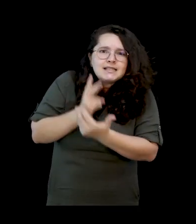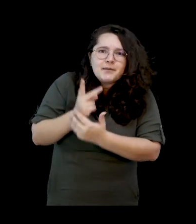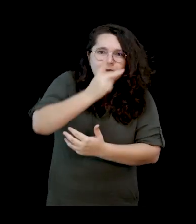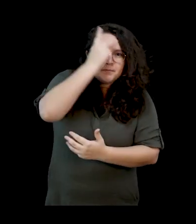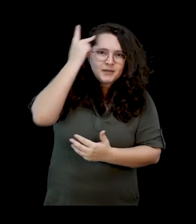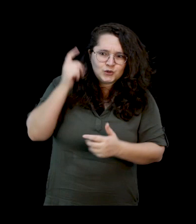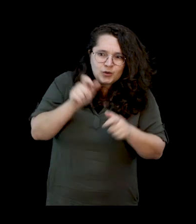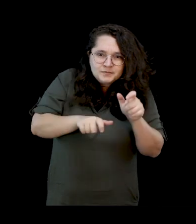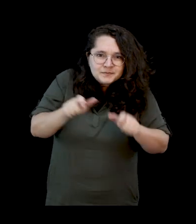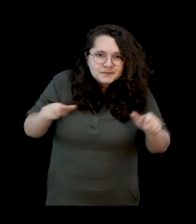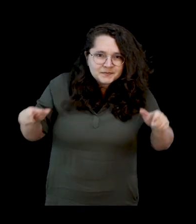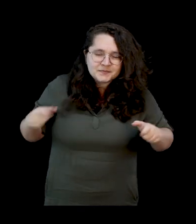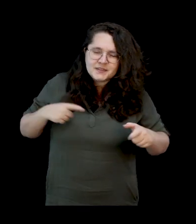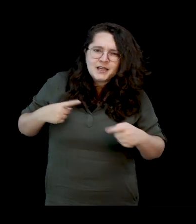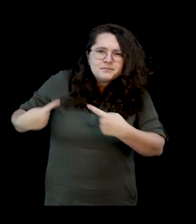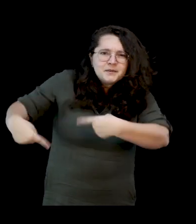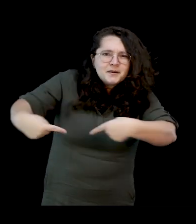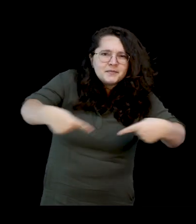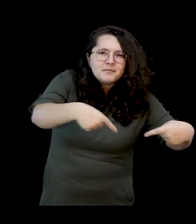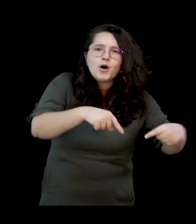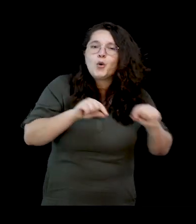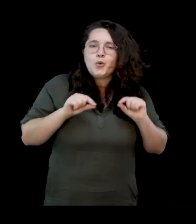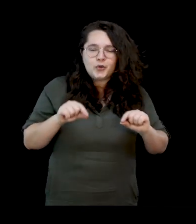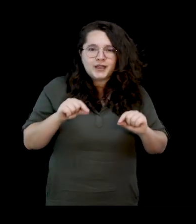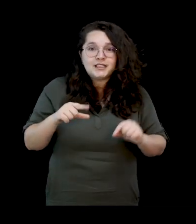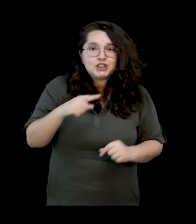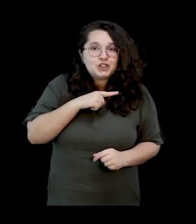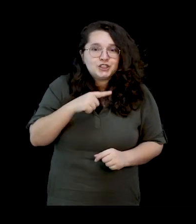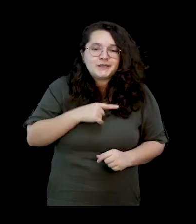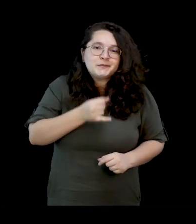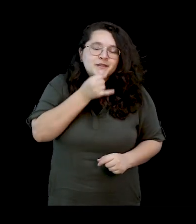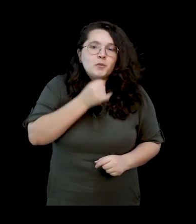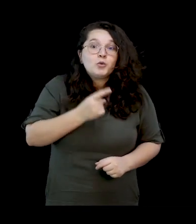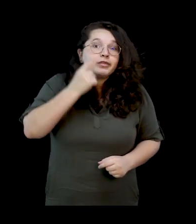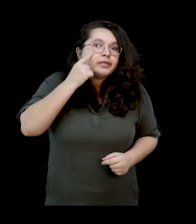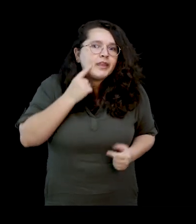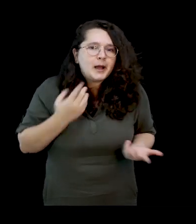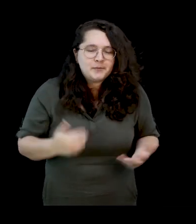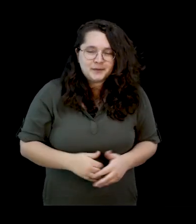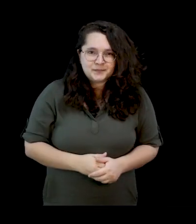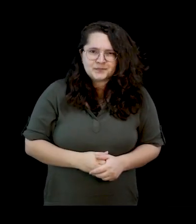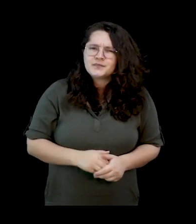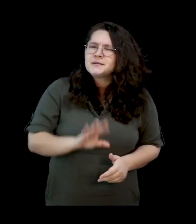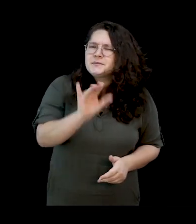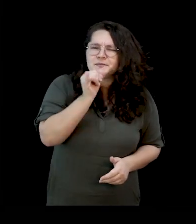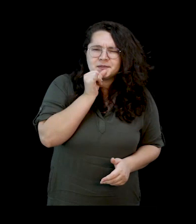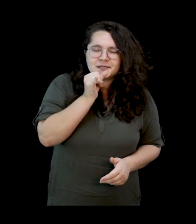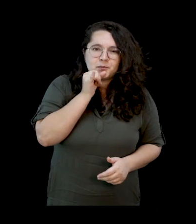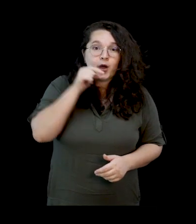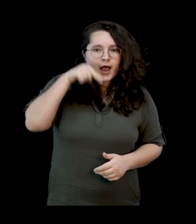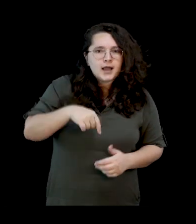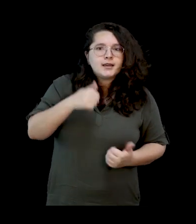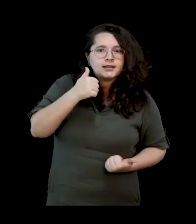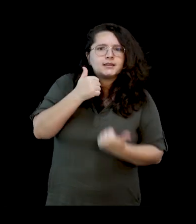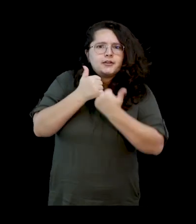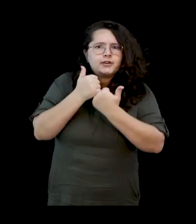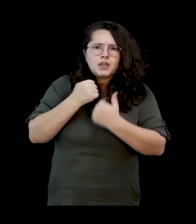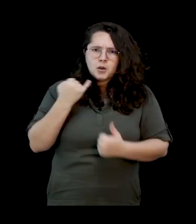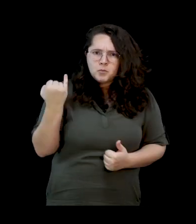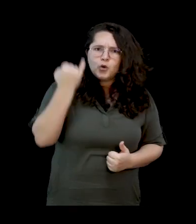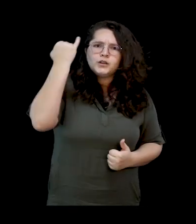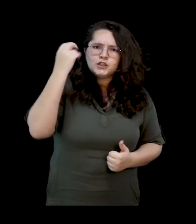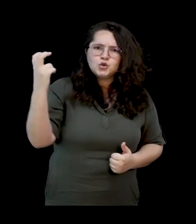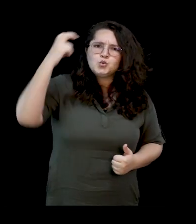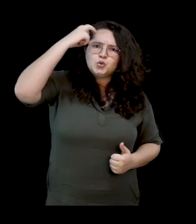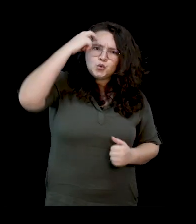os participantes, né, um drama. Como é que nós estamos aqui defendendo a importância social da cultura e